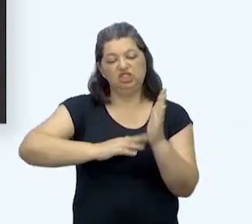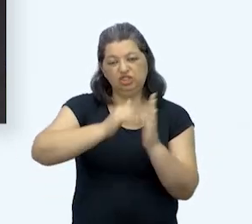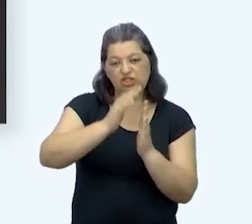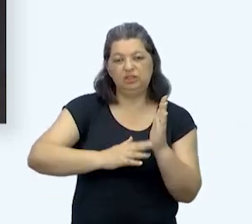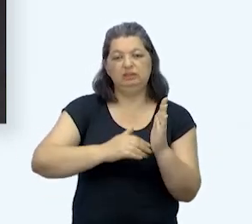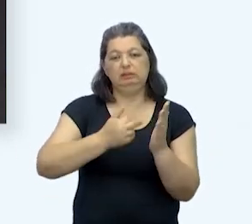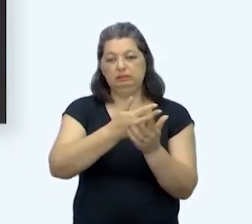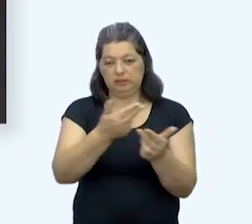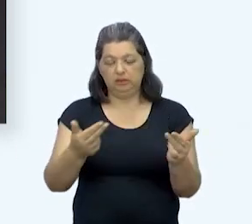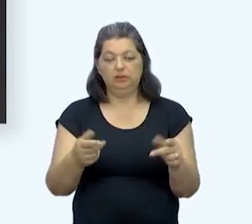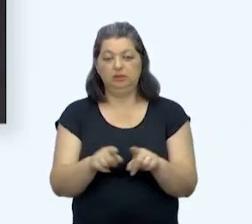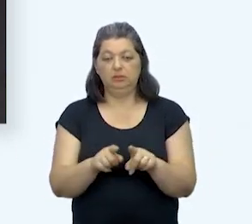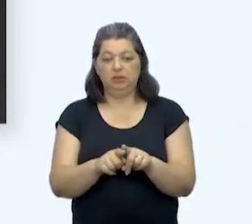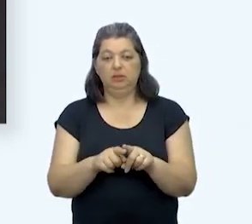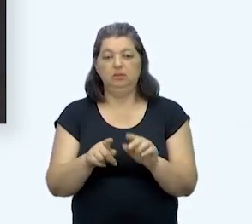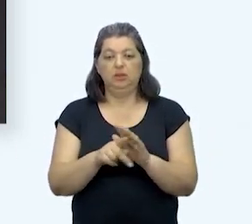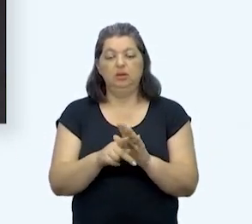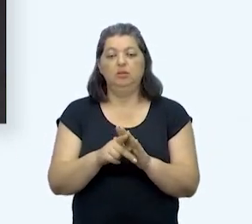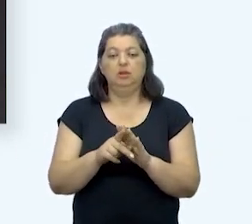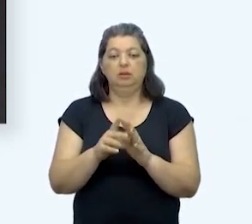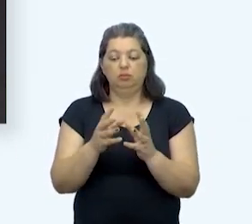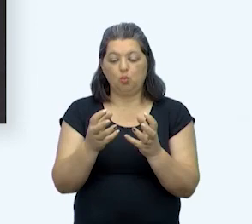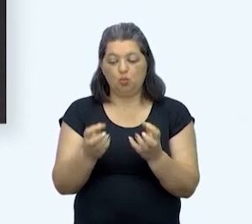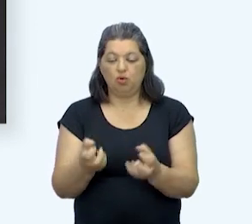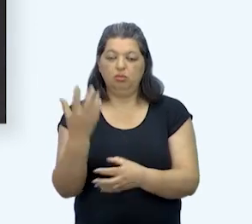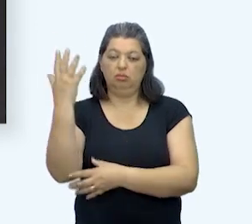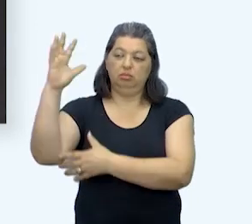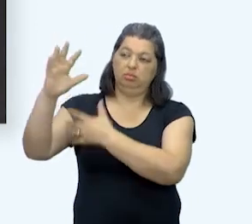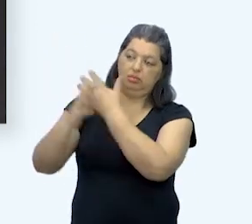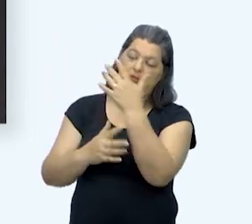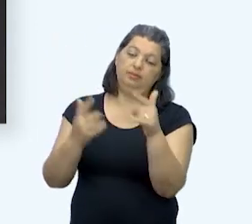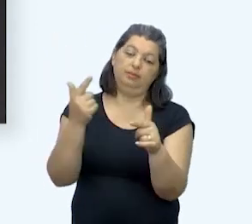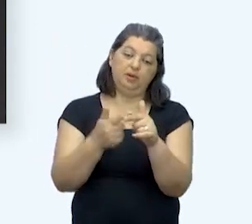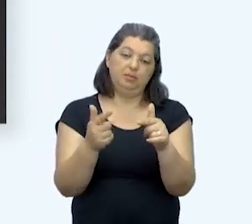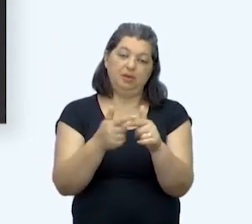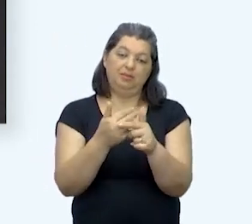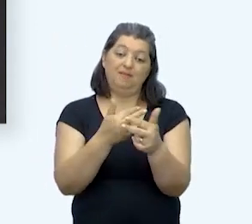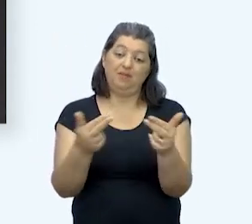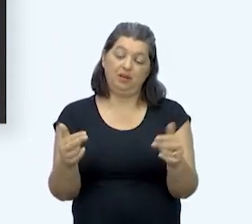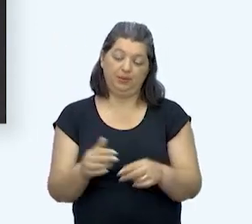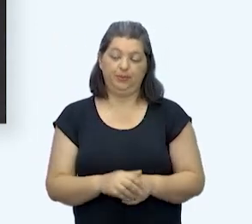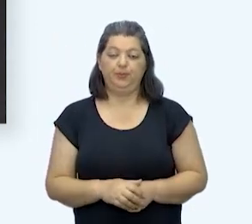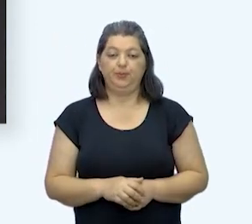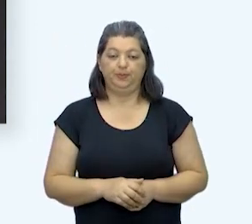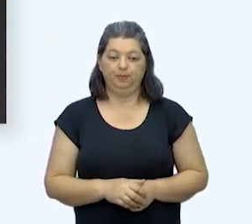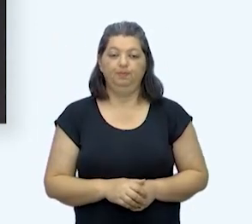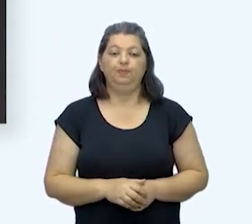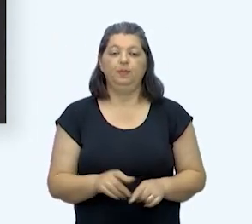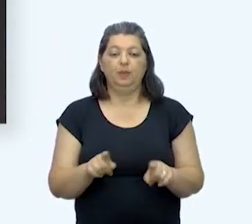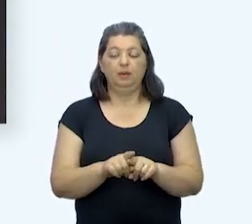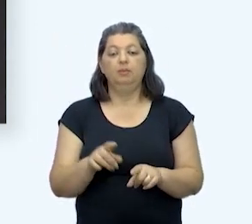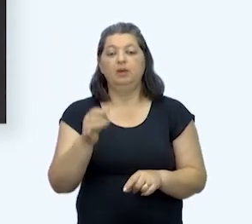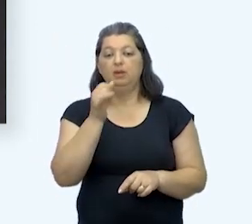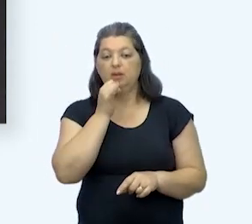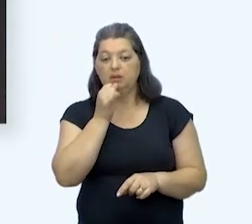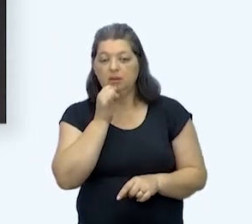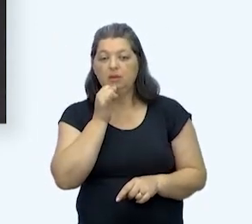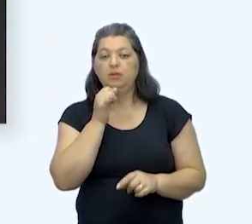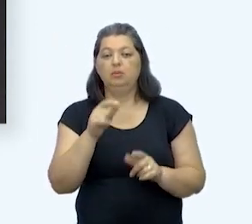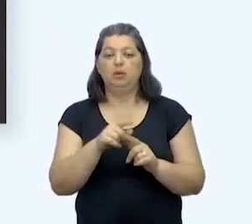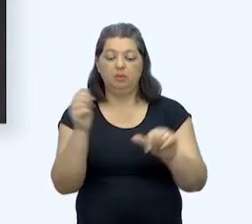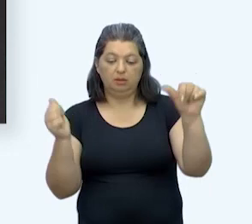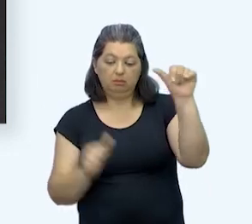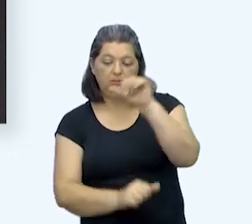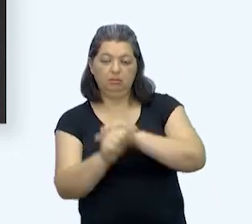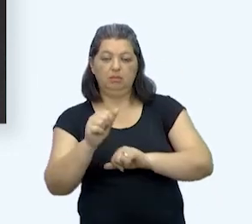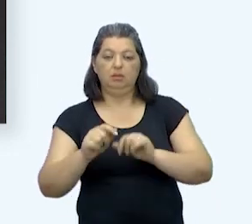corantes foram se incorporando ao meio ambiente e causando inúmeros problemas, como, por exemplo, alterações hormonais que